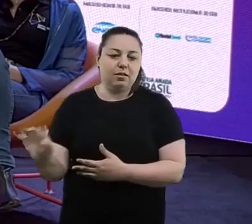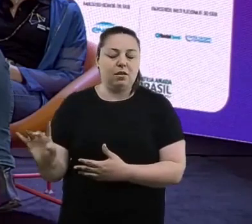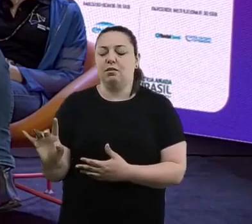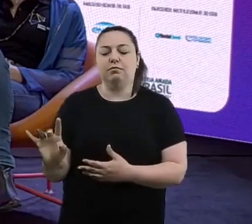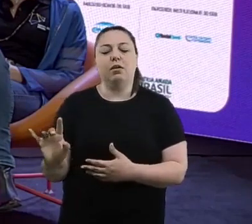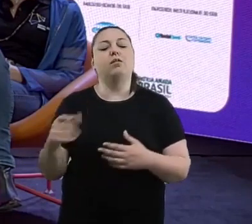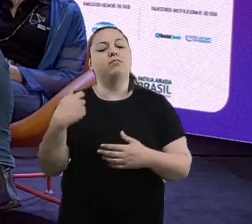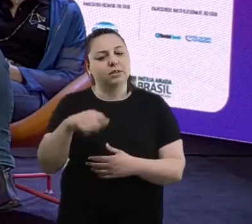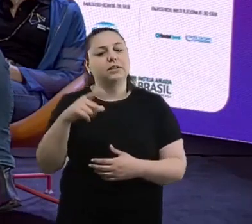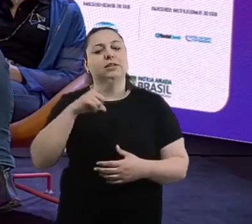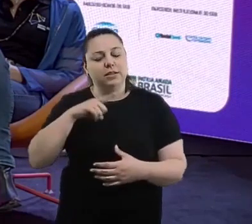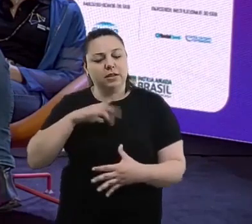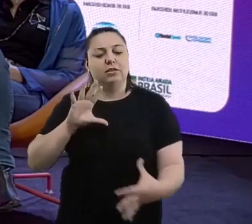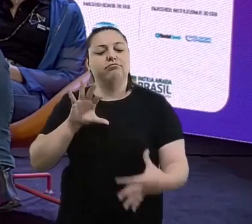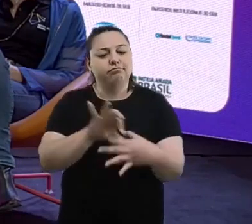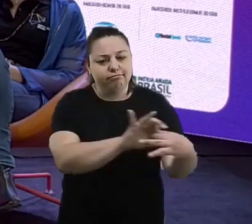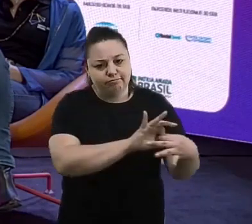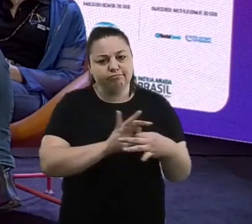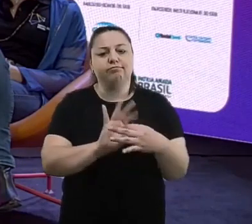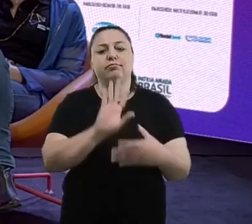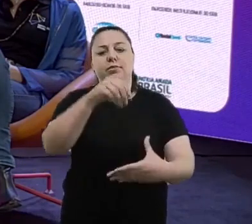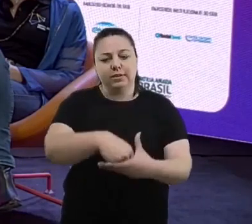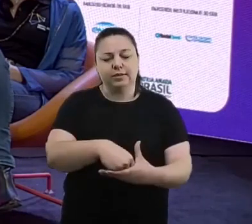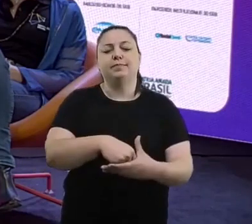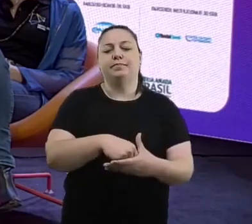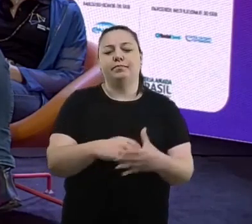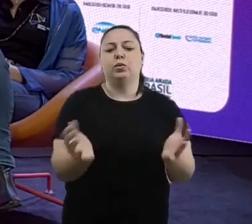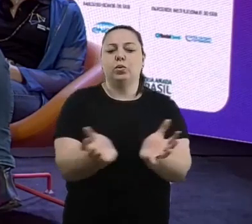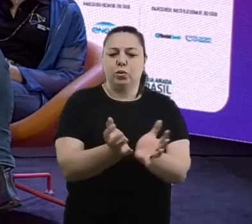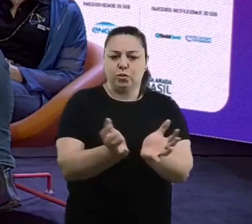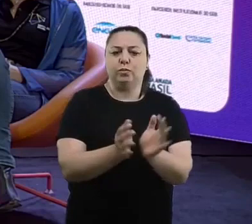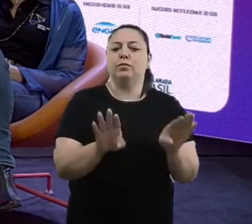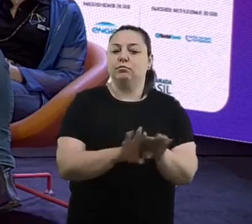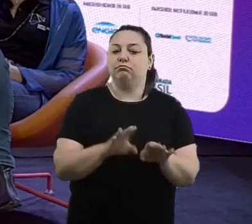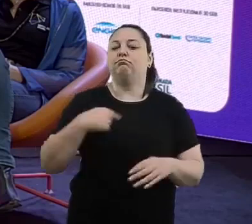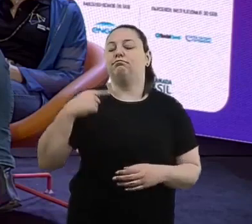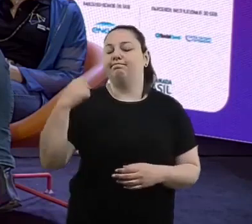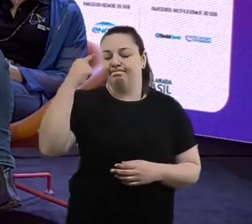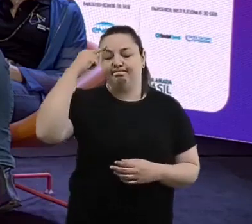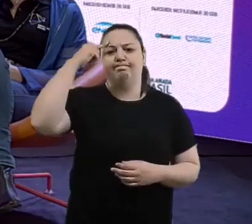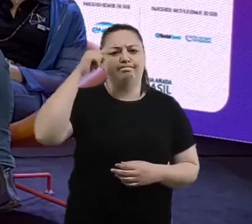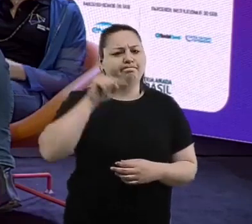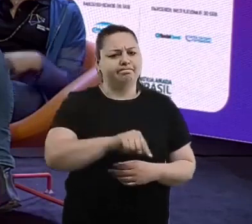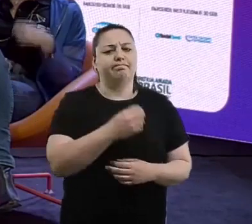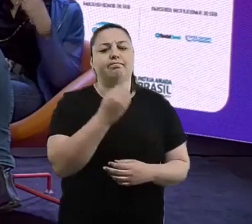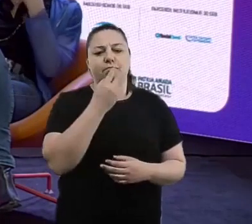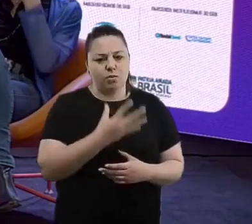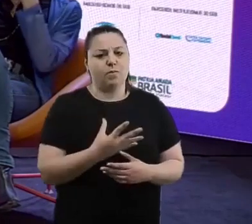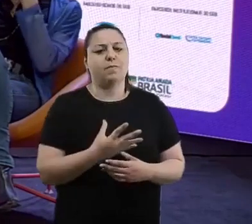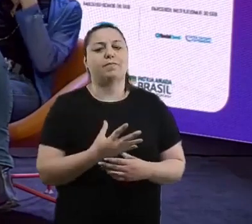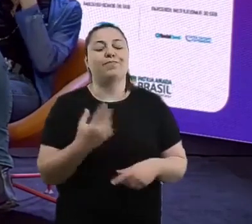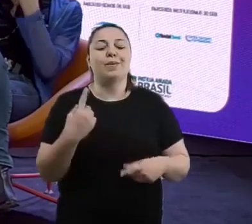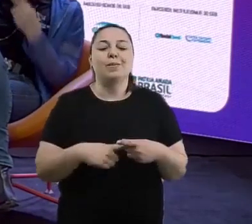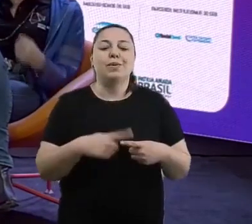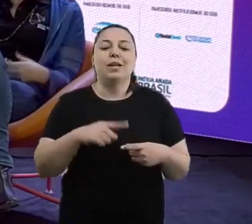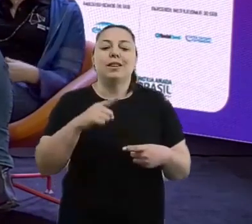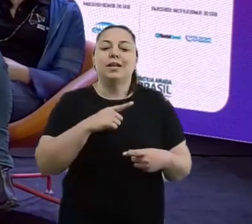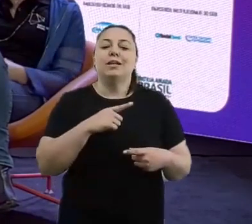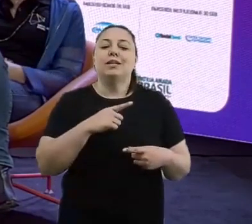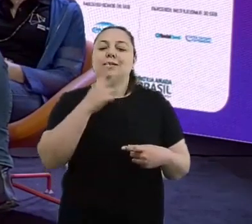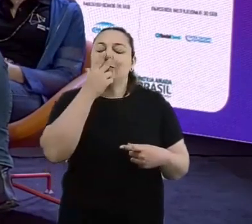equipes multidisciplinares que você falou ali, que era importante no começo e eu achei bem bom, porque isso traz esse refresh, né, traz